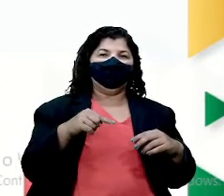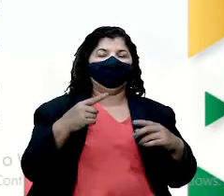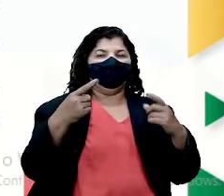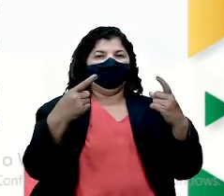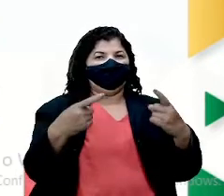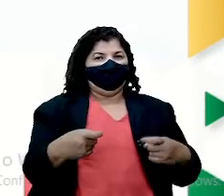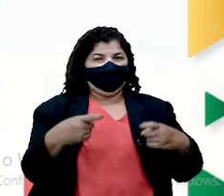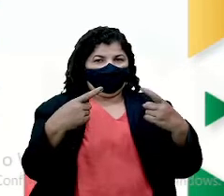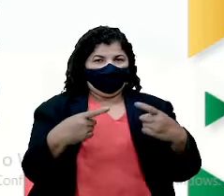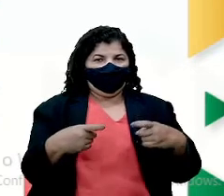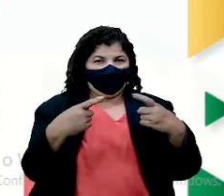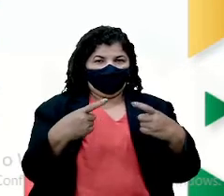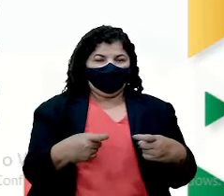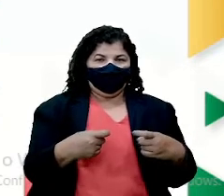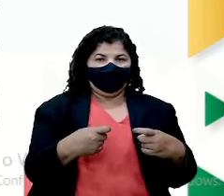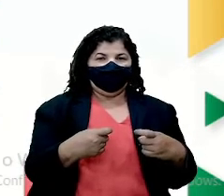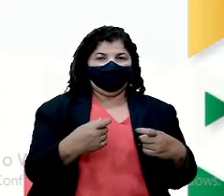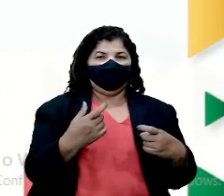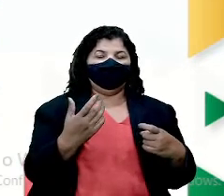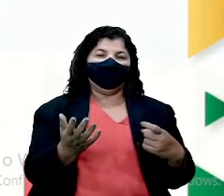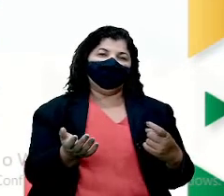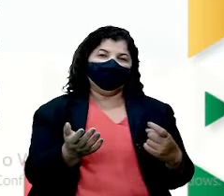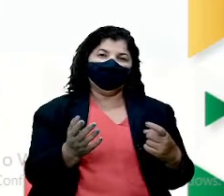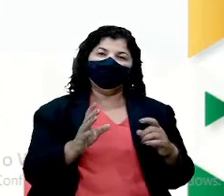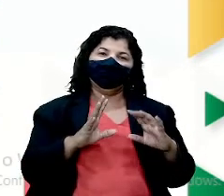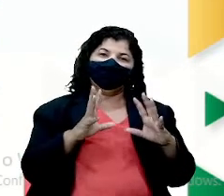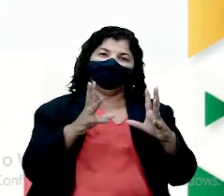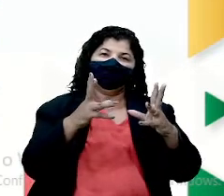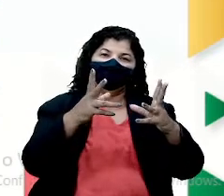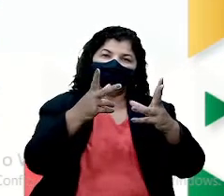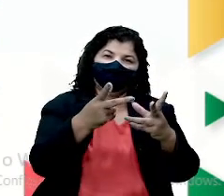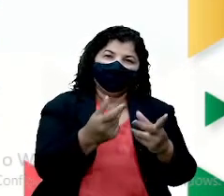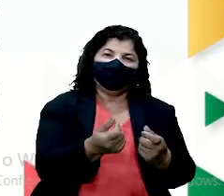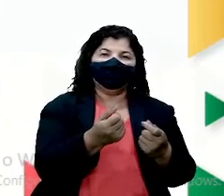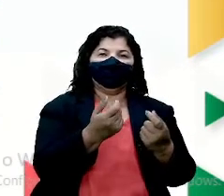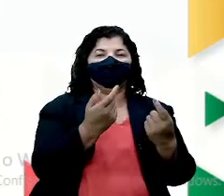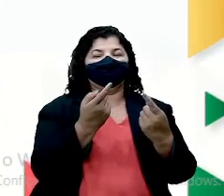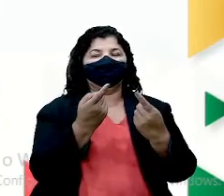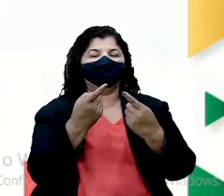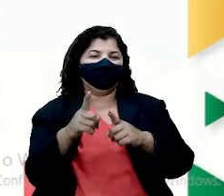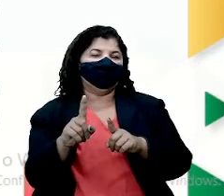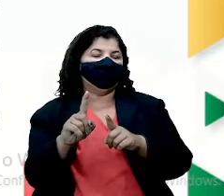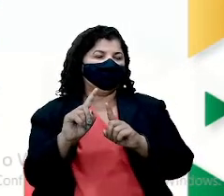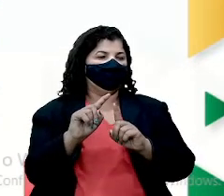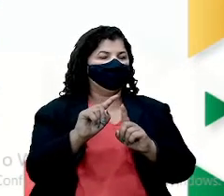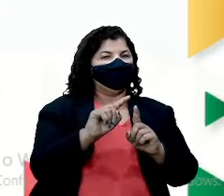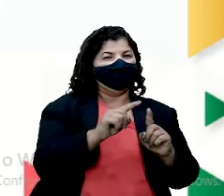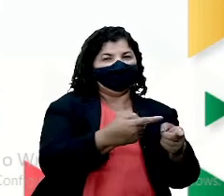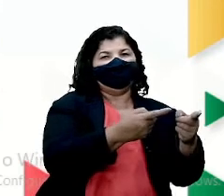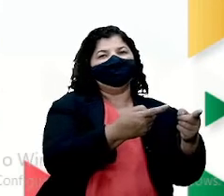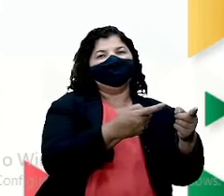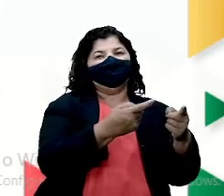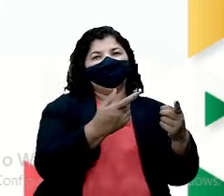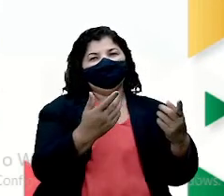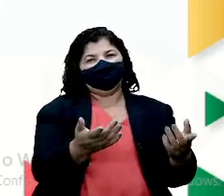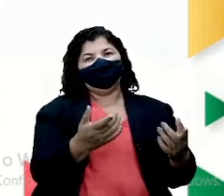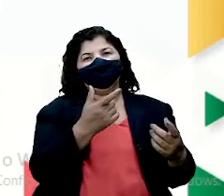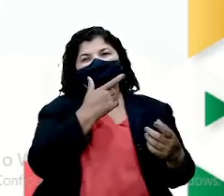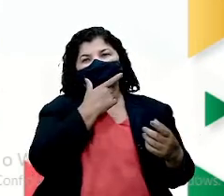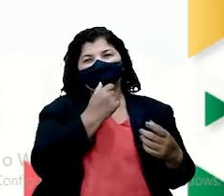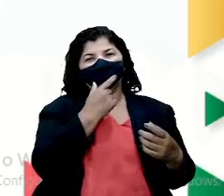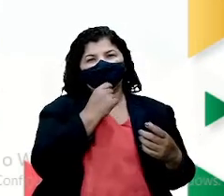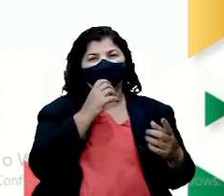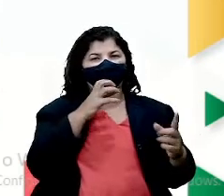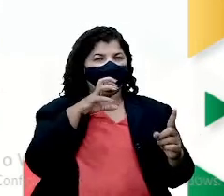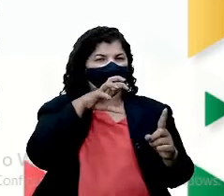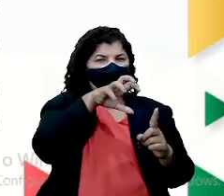Todos contra todos. E o homem era o lobo do homem,